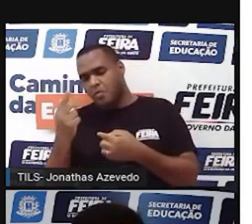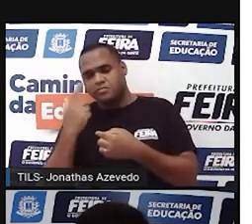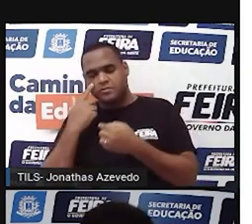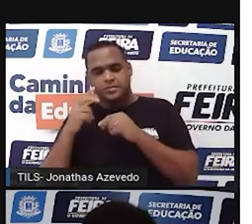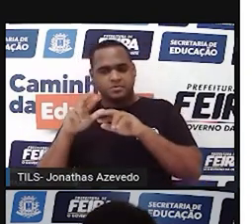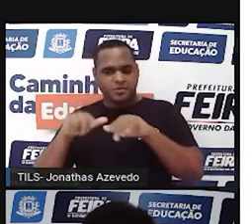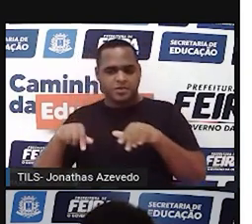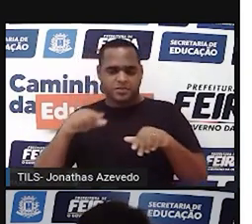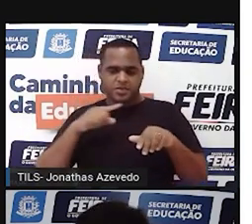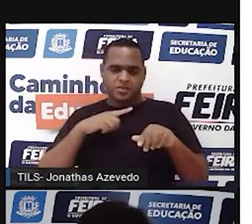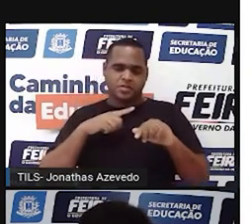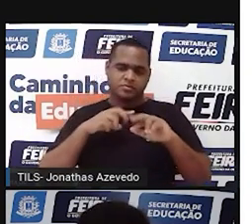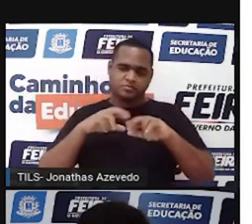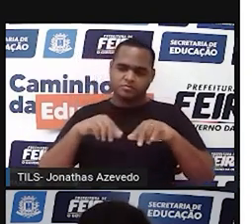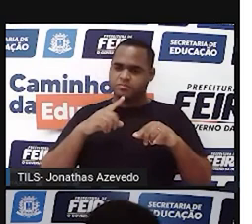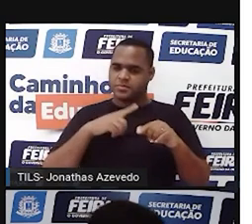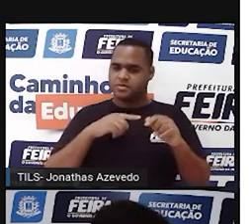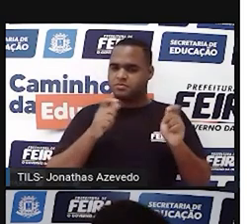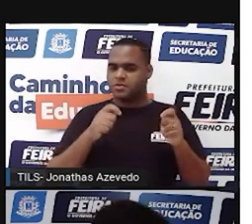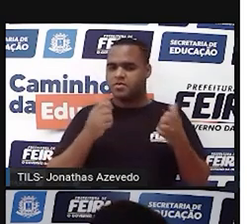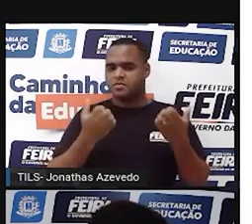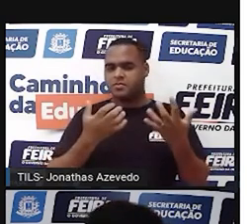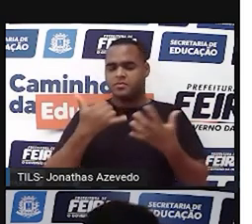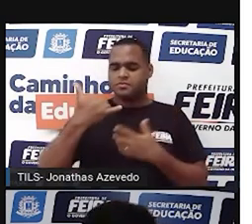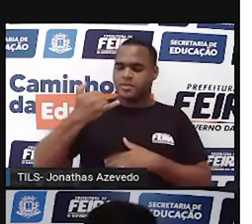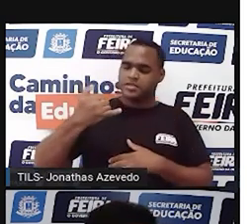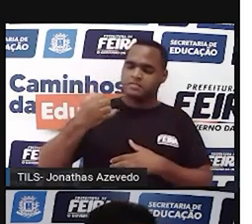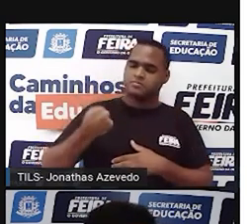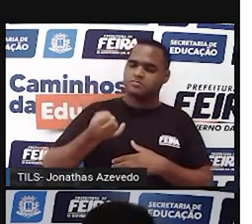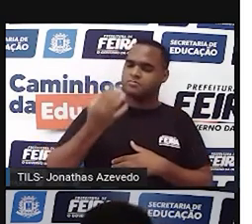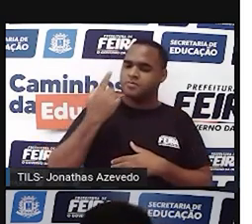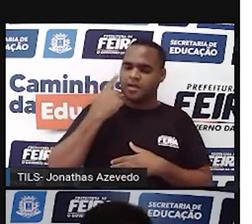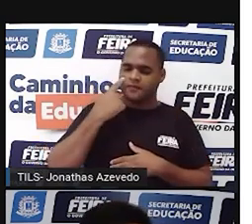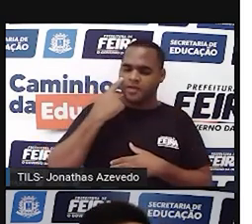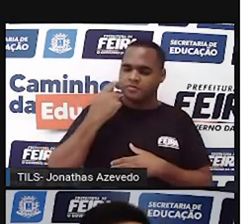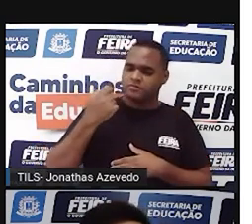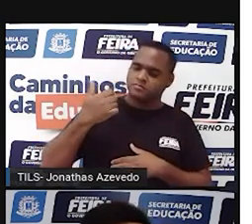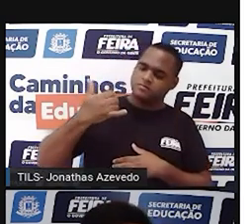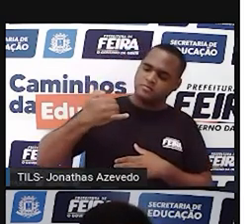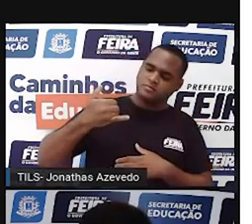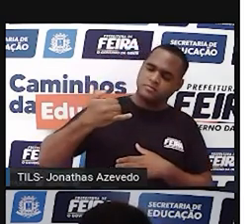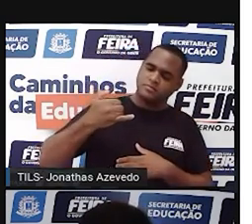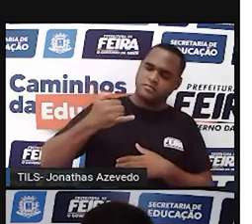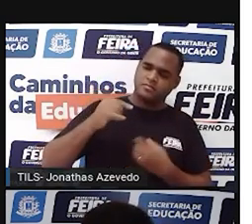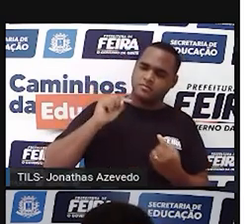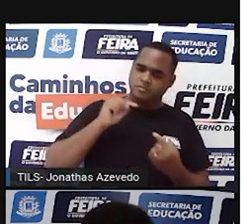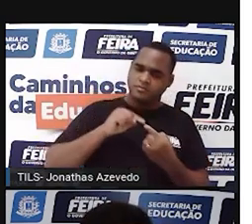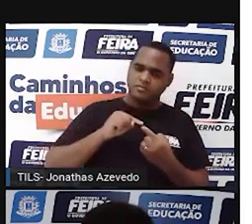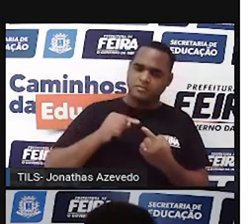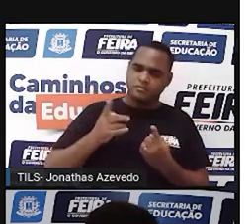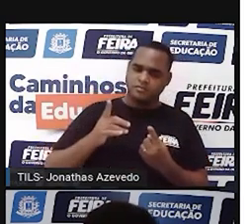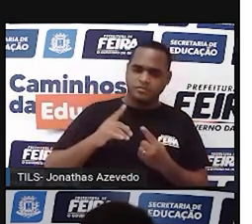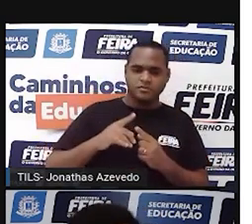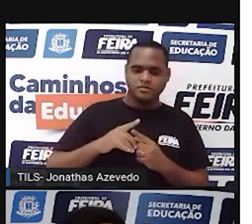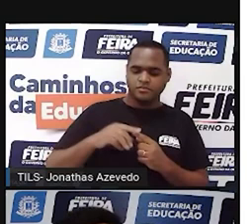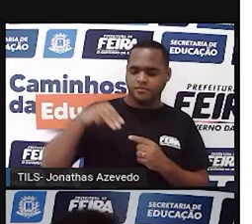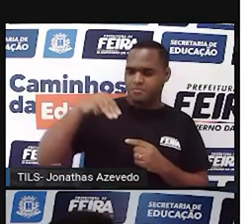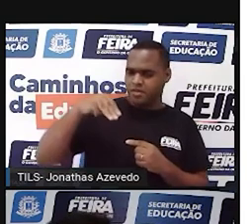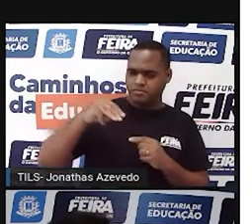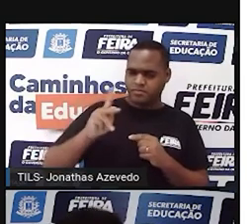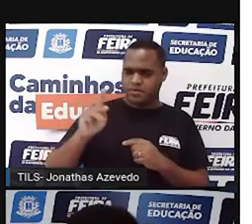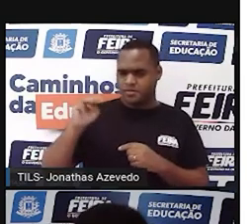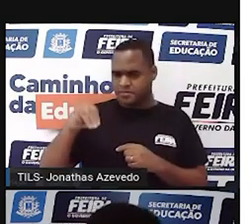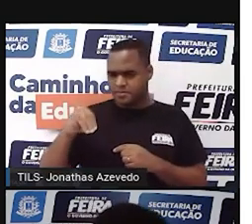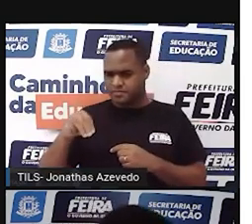percebeu. As coisas que você percebe, por exemplo, uma caneta, quando você olha para ela, o que é mais adequado para medir a caneta? É metro?